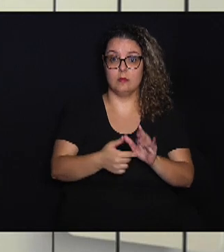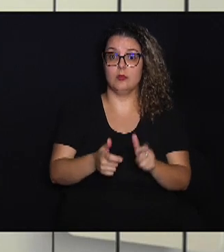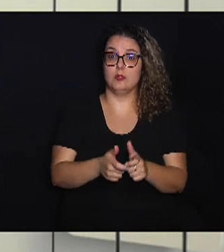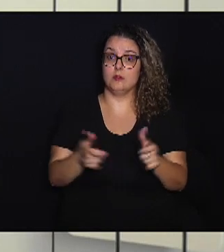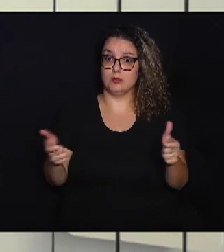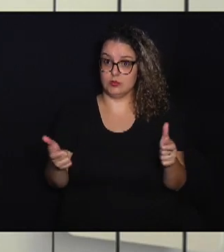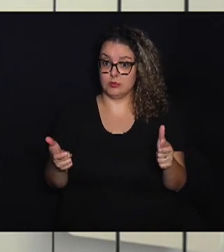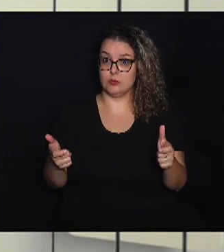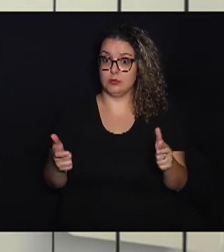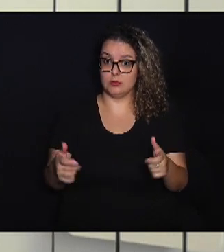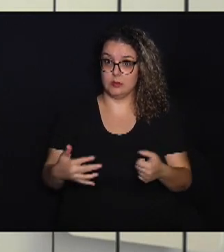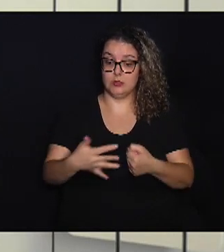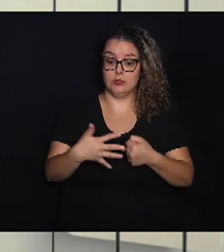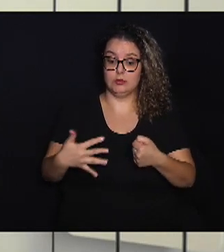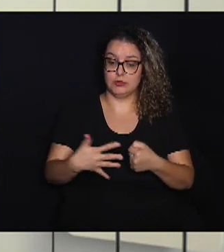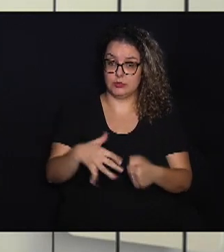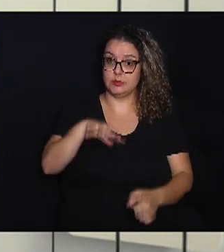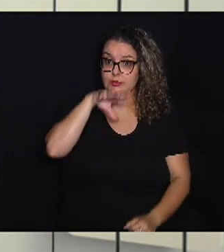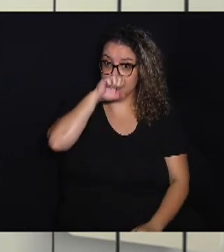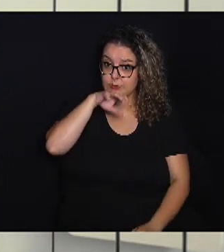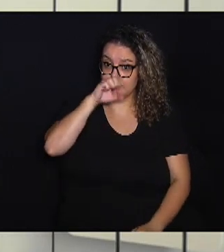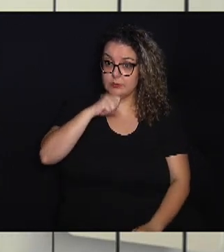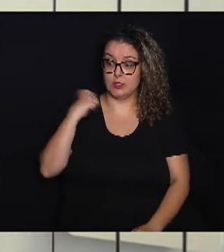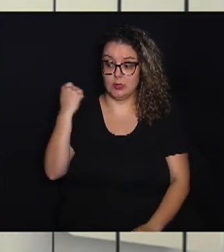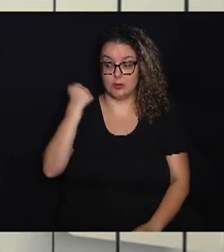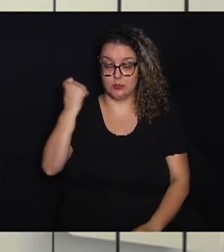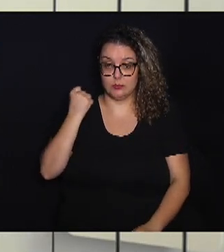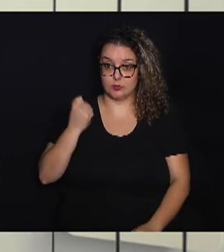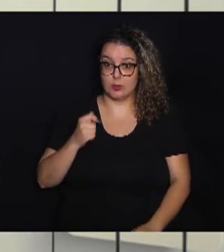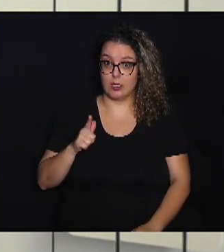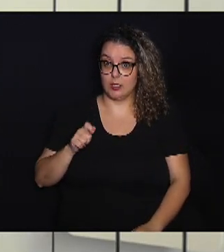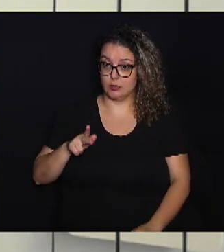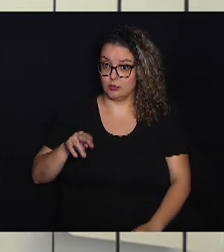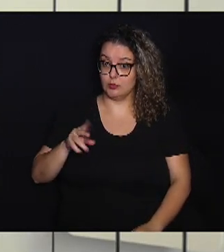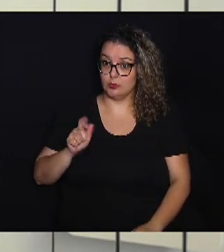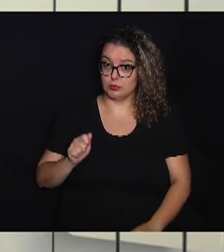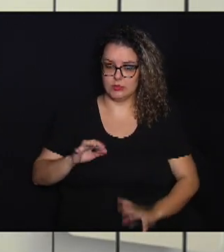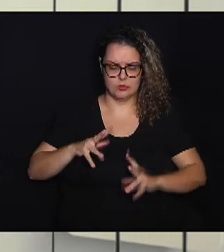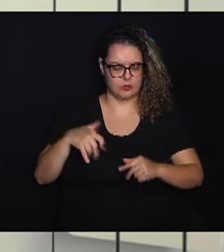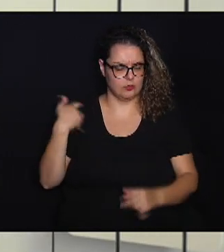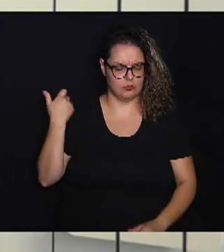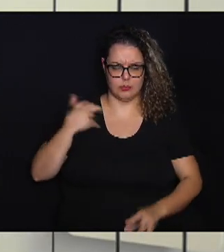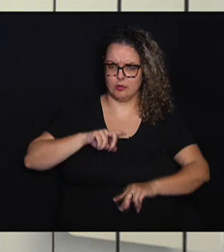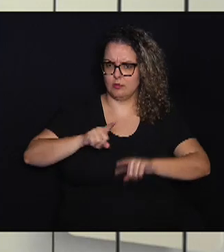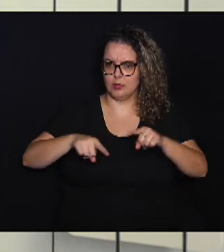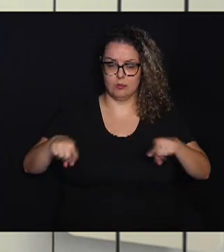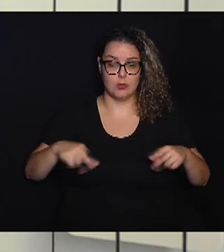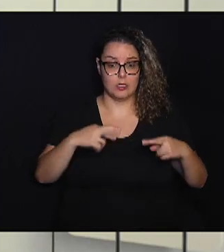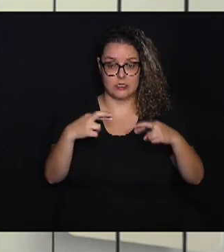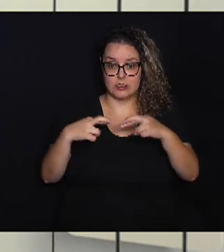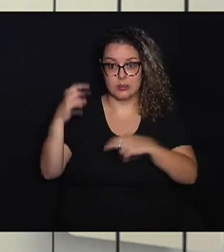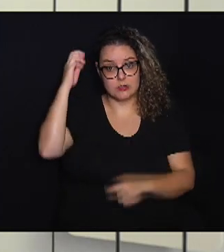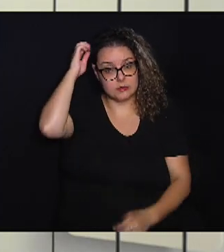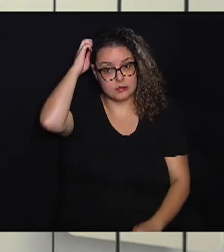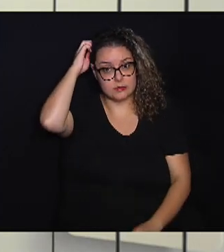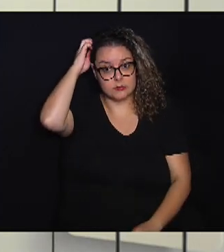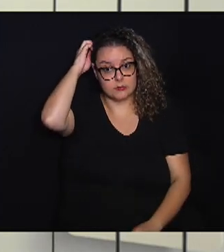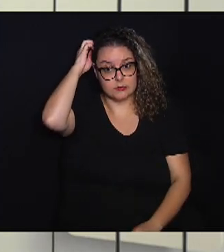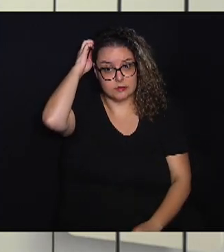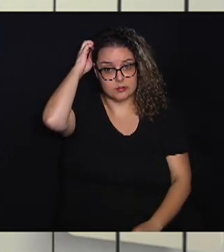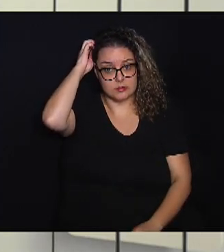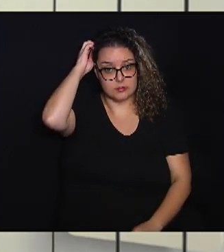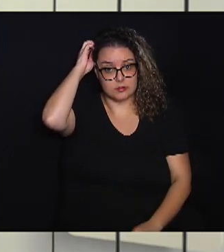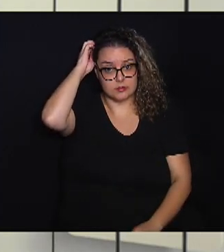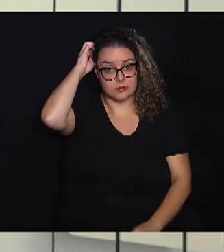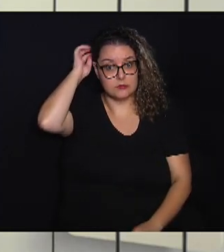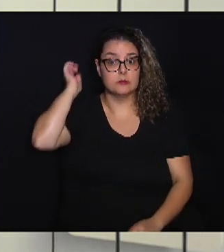de síndrome respiratória aguda grave em todas as faixas etárias analisadas e manutenção do